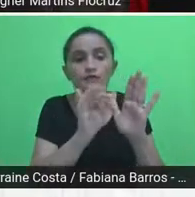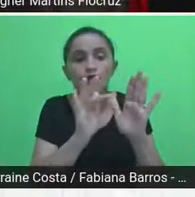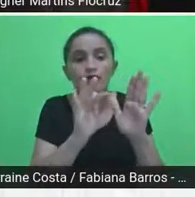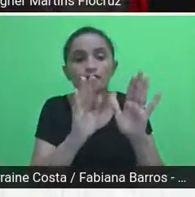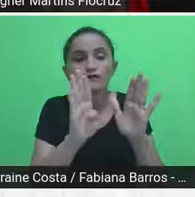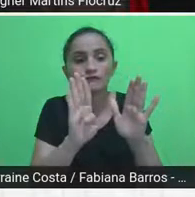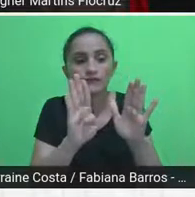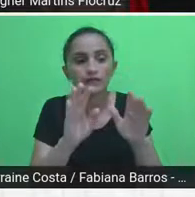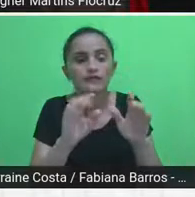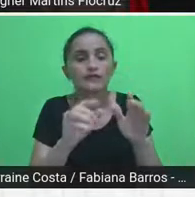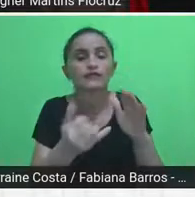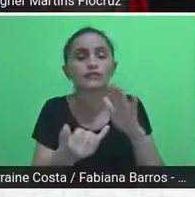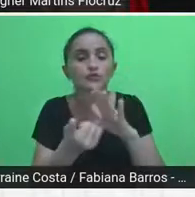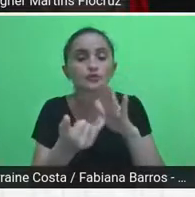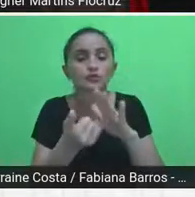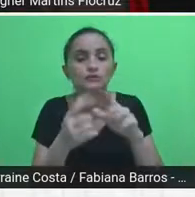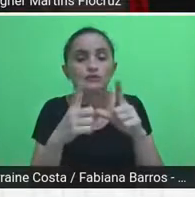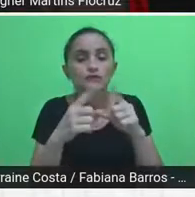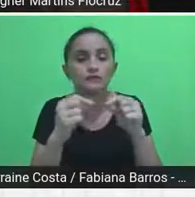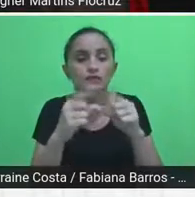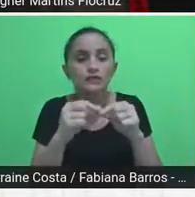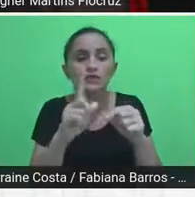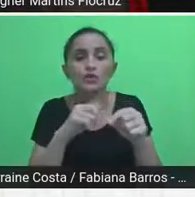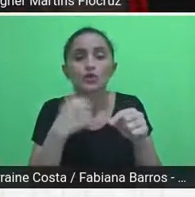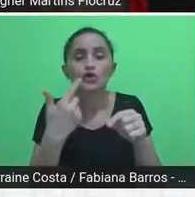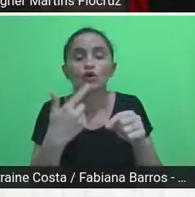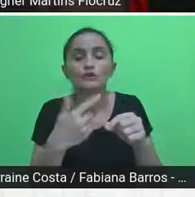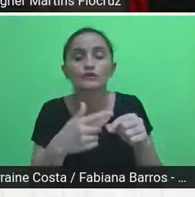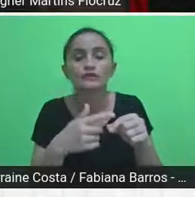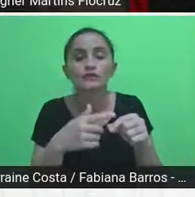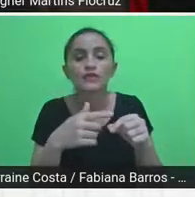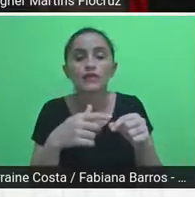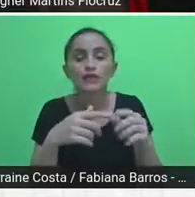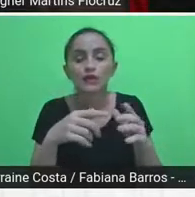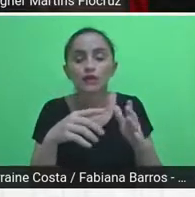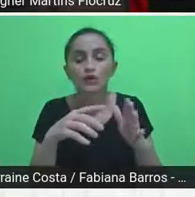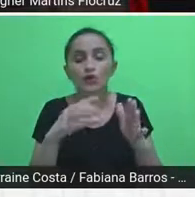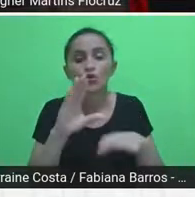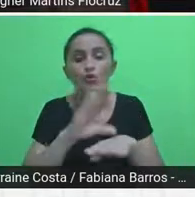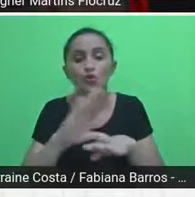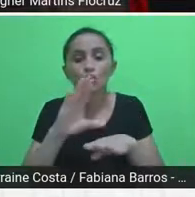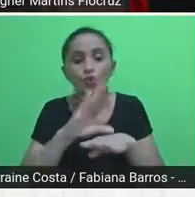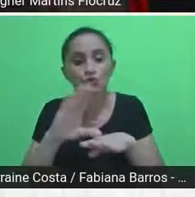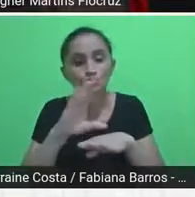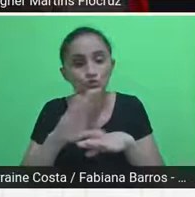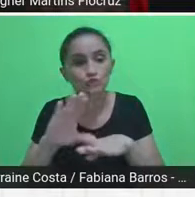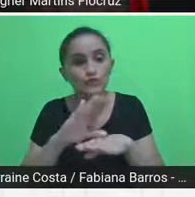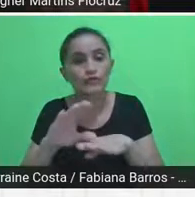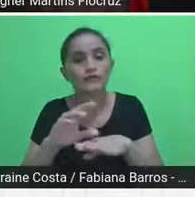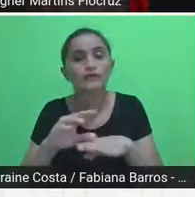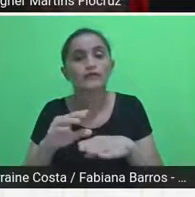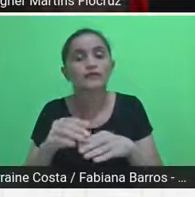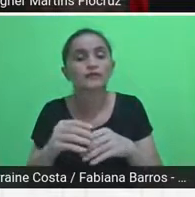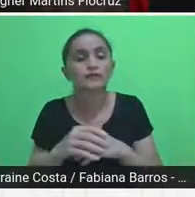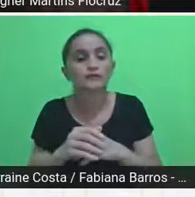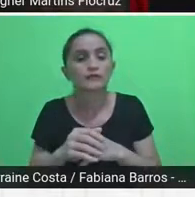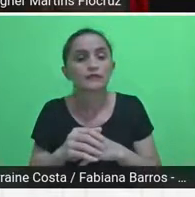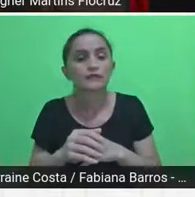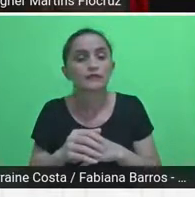replicar esse curso de uma forma intercântica. A